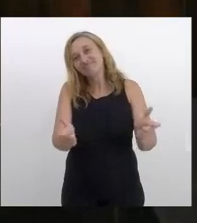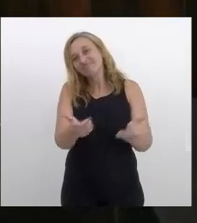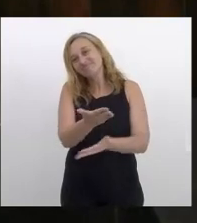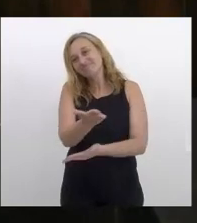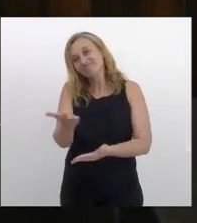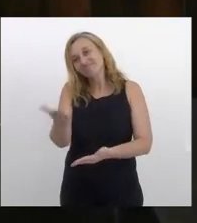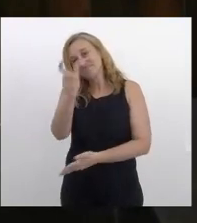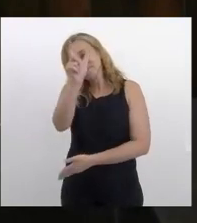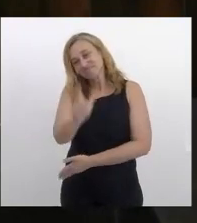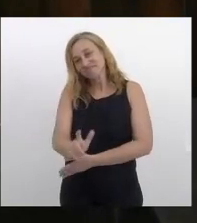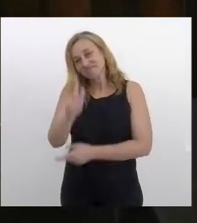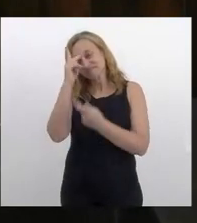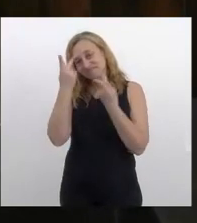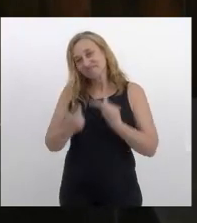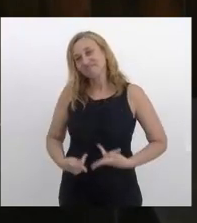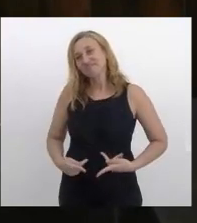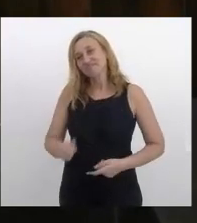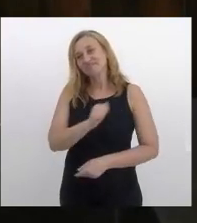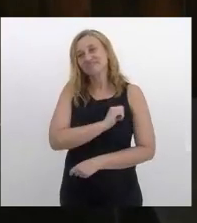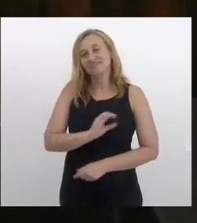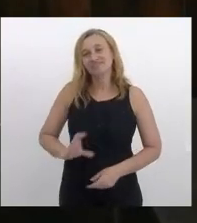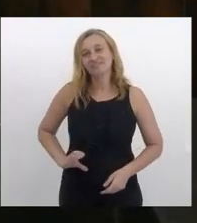pelo ser humano André Siciliano.